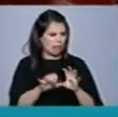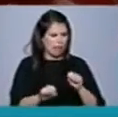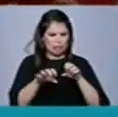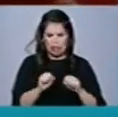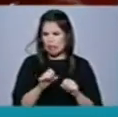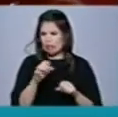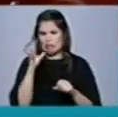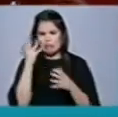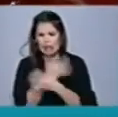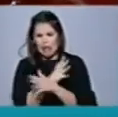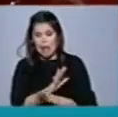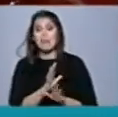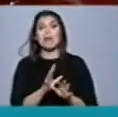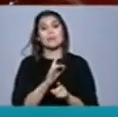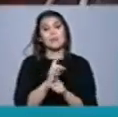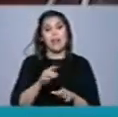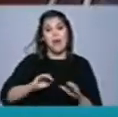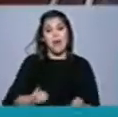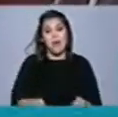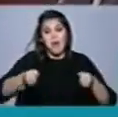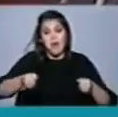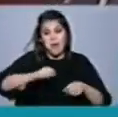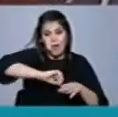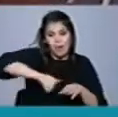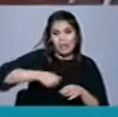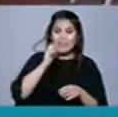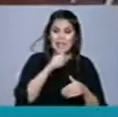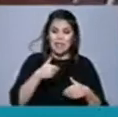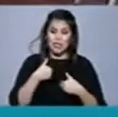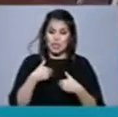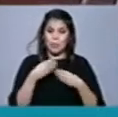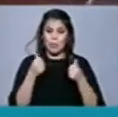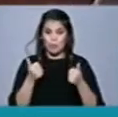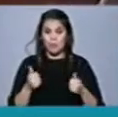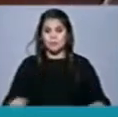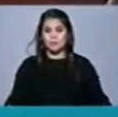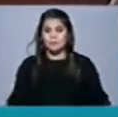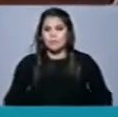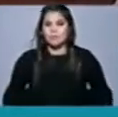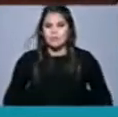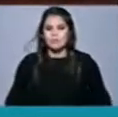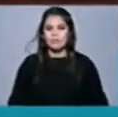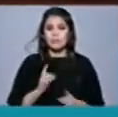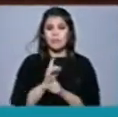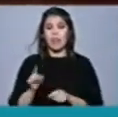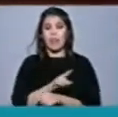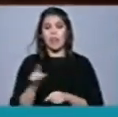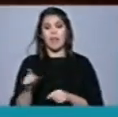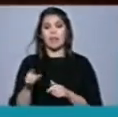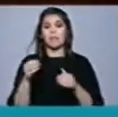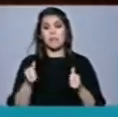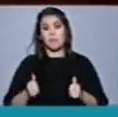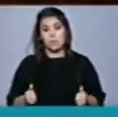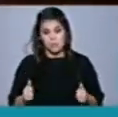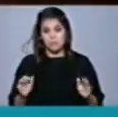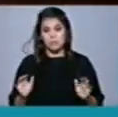amassar. Portanto, a batedeira acaba por me ajudar bastante. Portanto, esta primeira parte da receita sempre